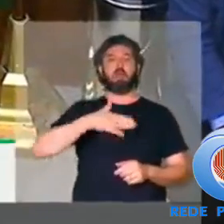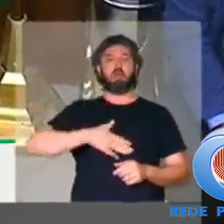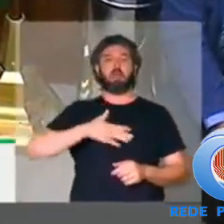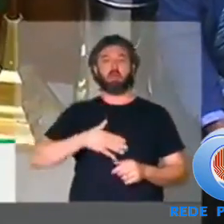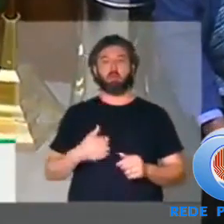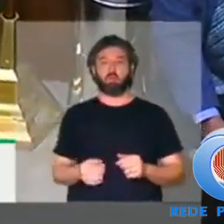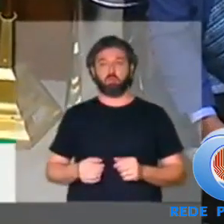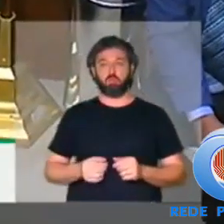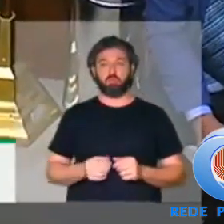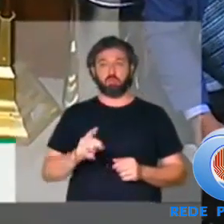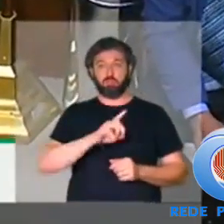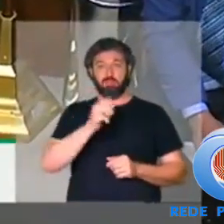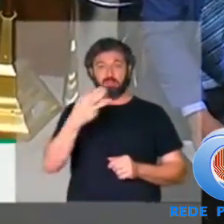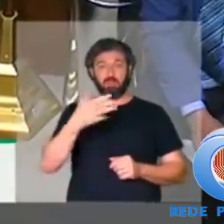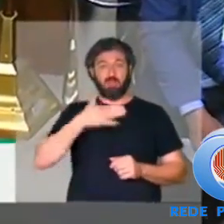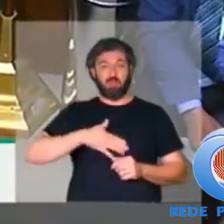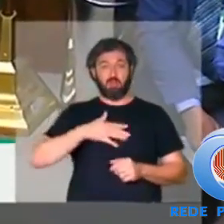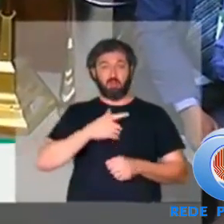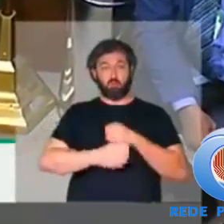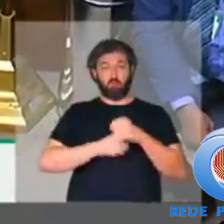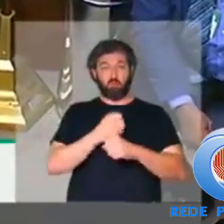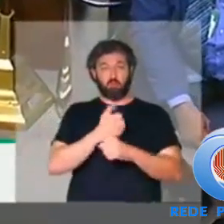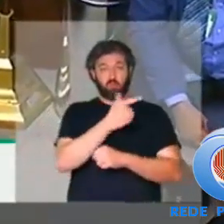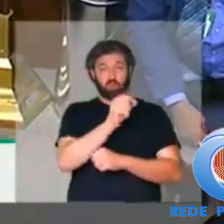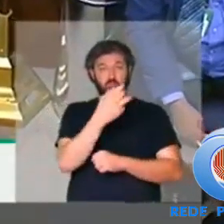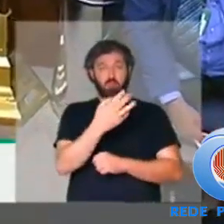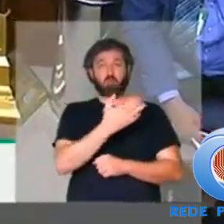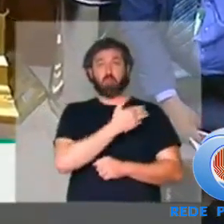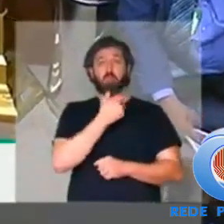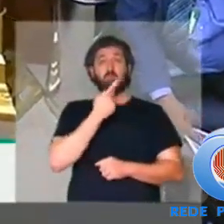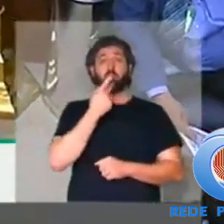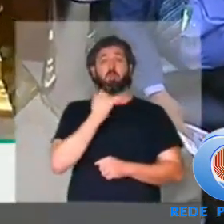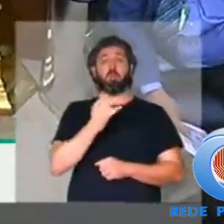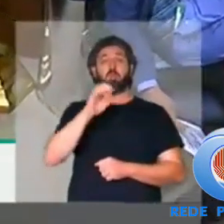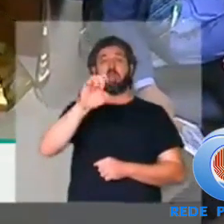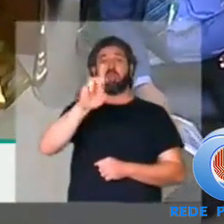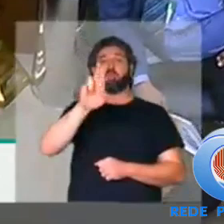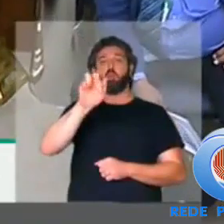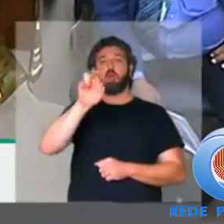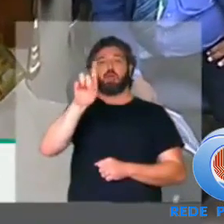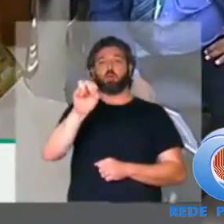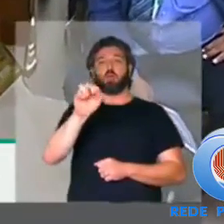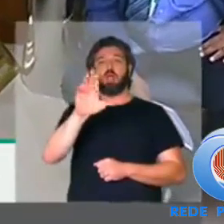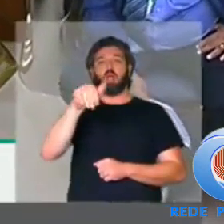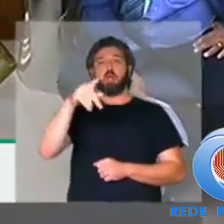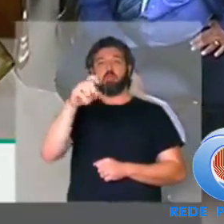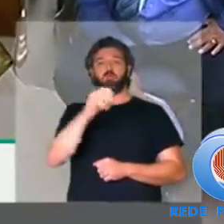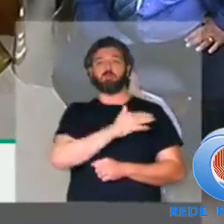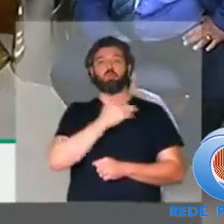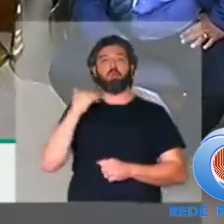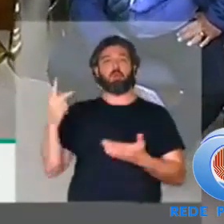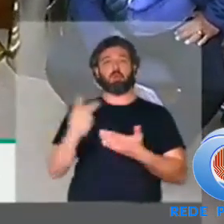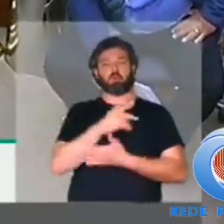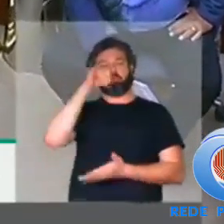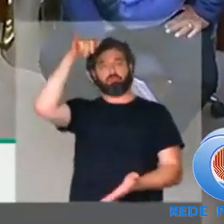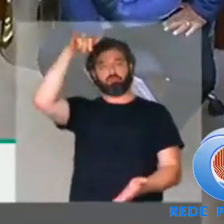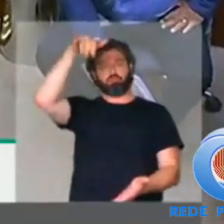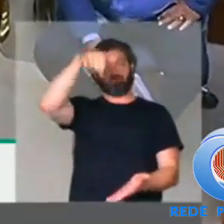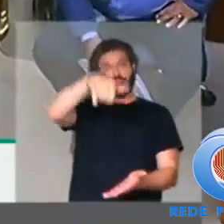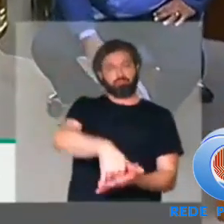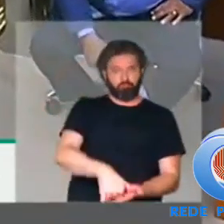agosto. No dia 13 de agosto de 2014, meu pai, Eduardo Campos, faleceu num trágico acidente